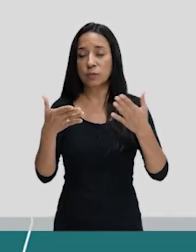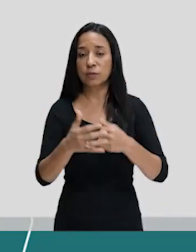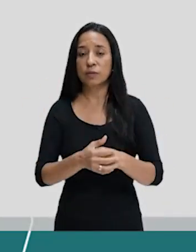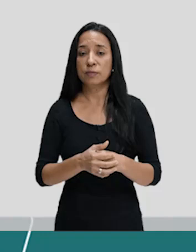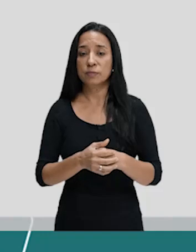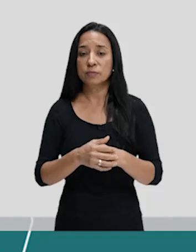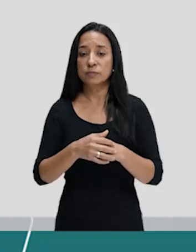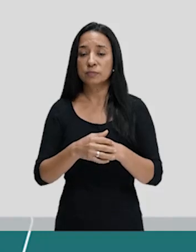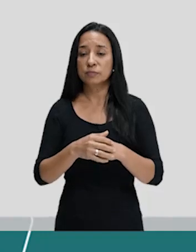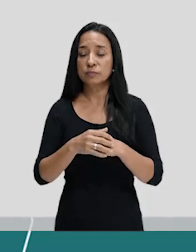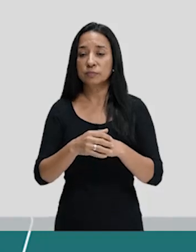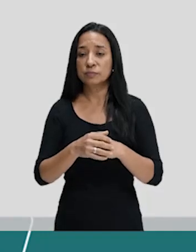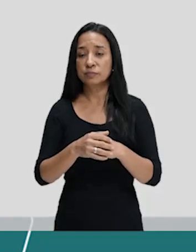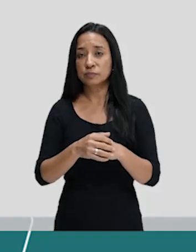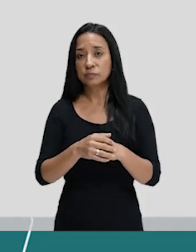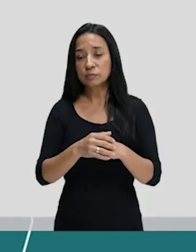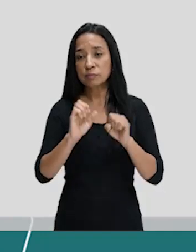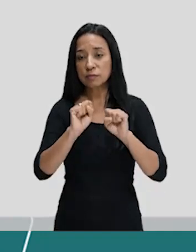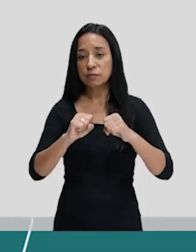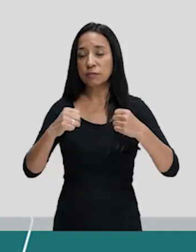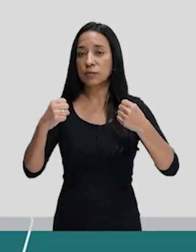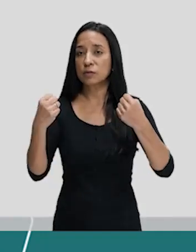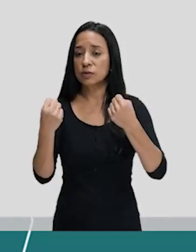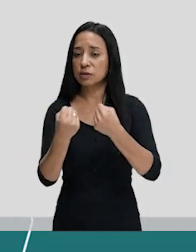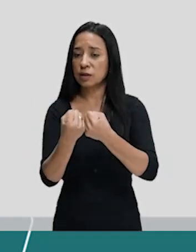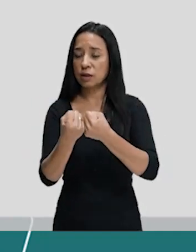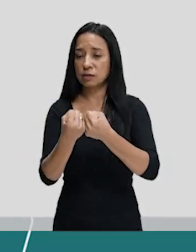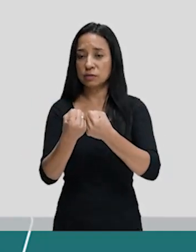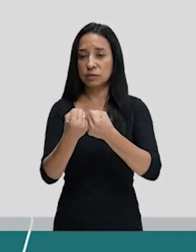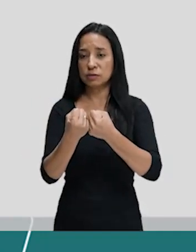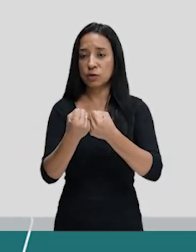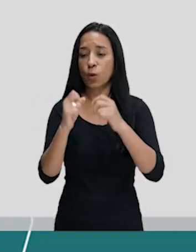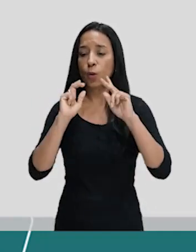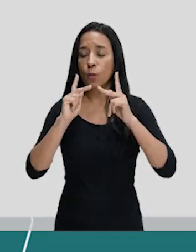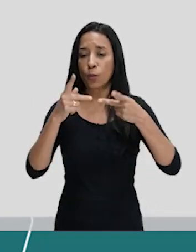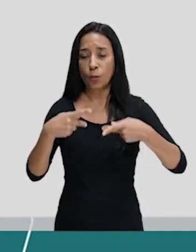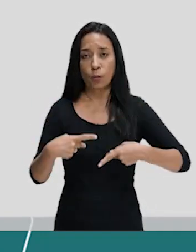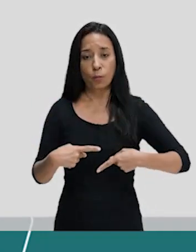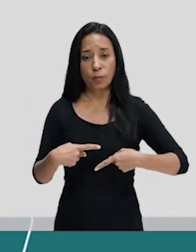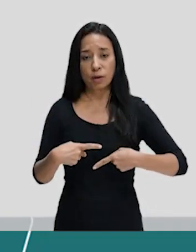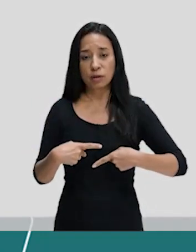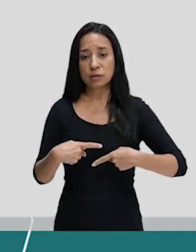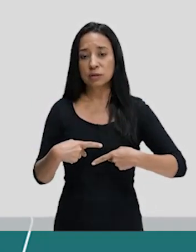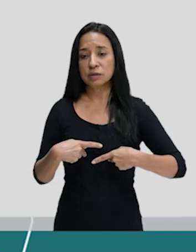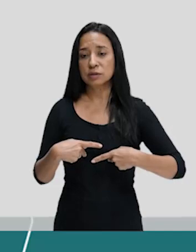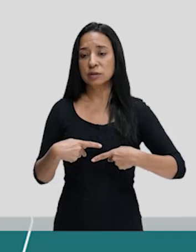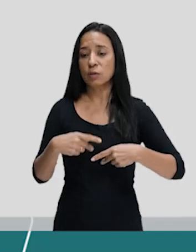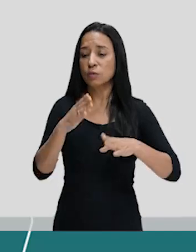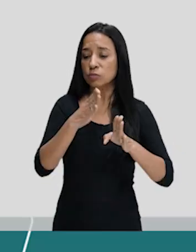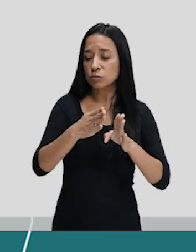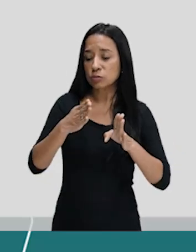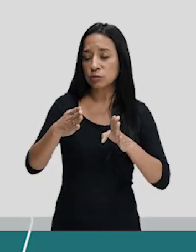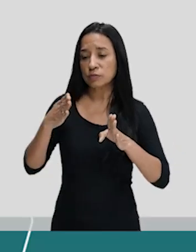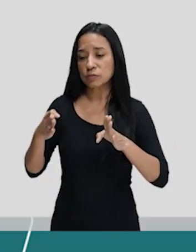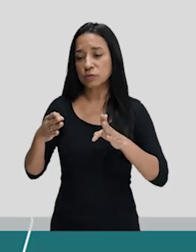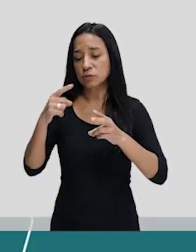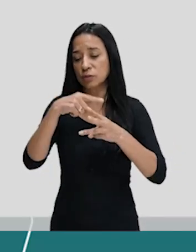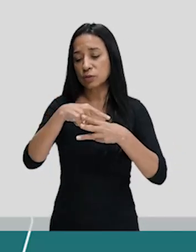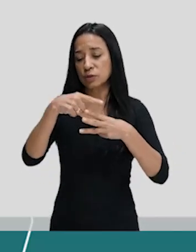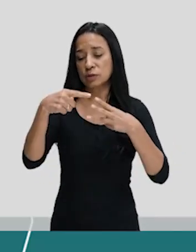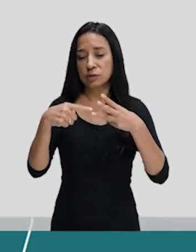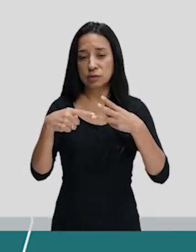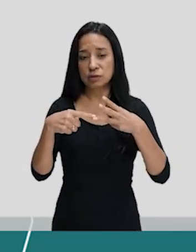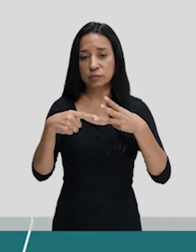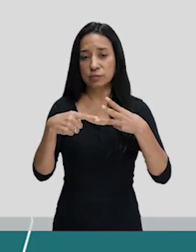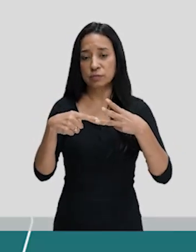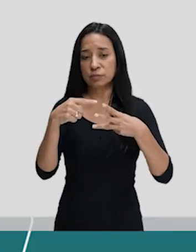A sociedade, ou melhor, as sociedades humanas, geralmente são divididas de uma dessas três maneiras